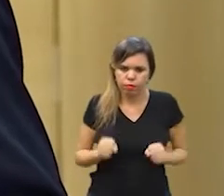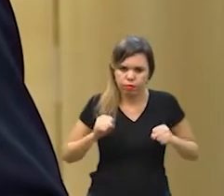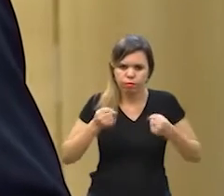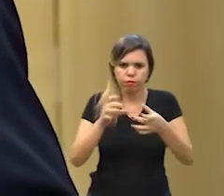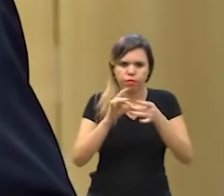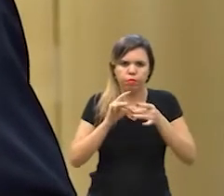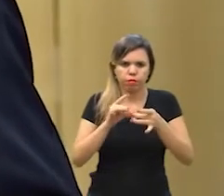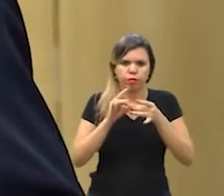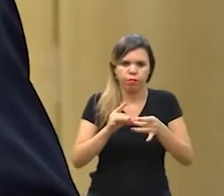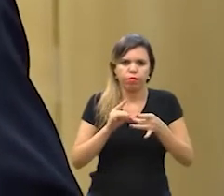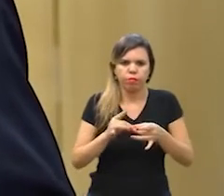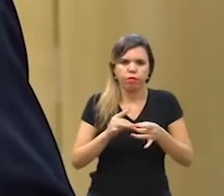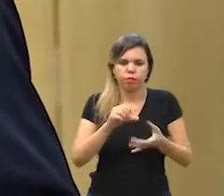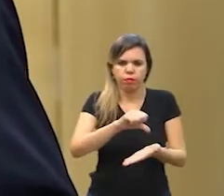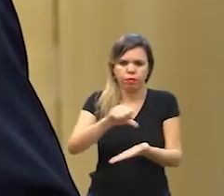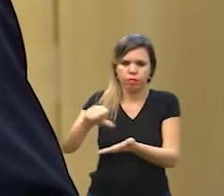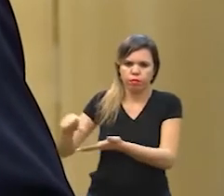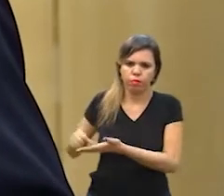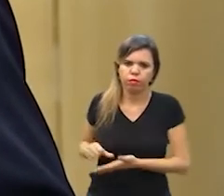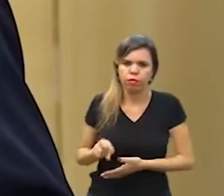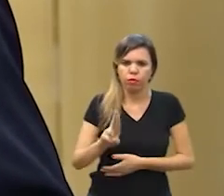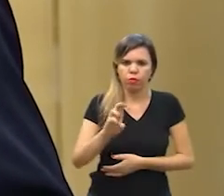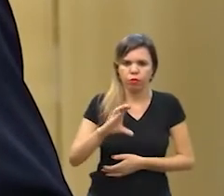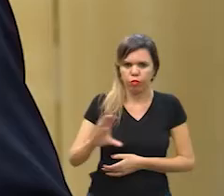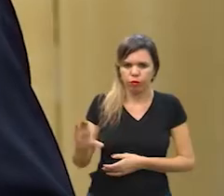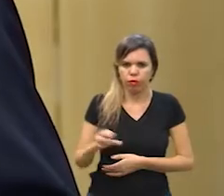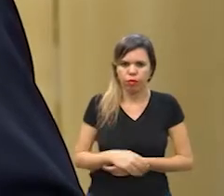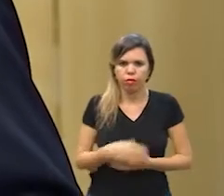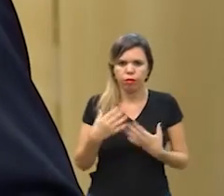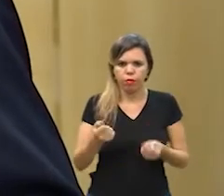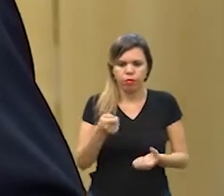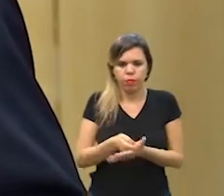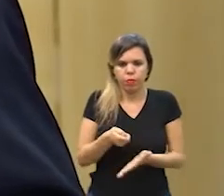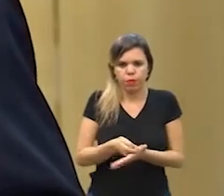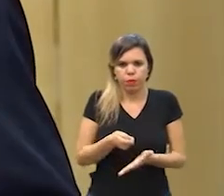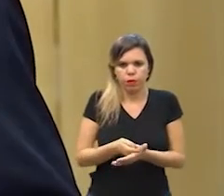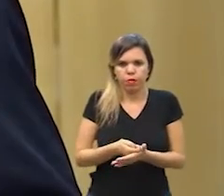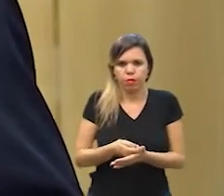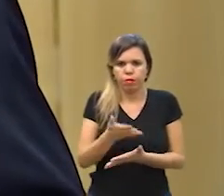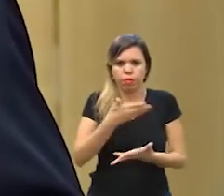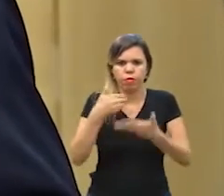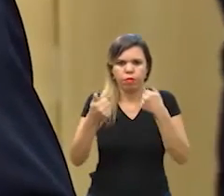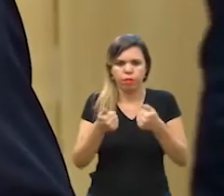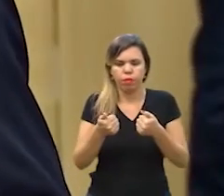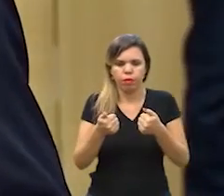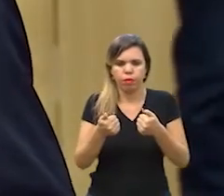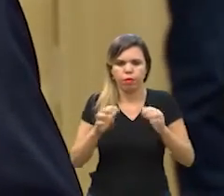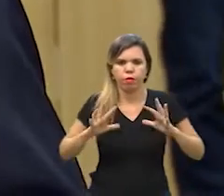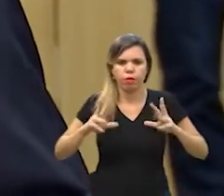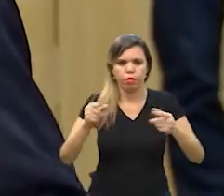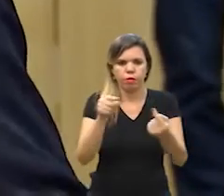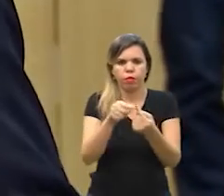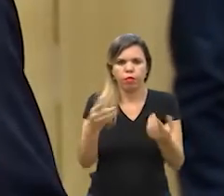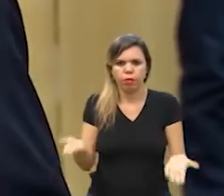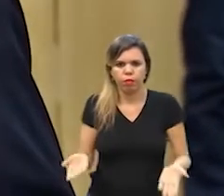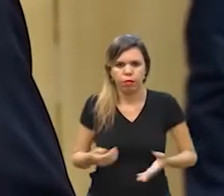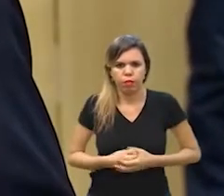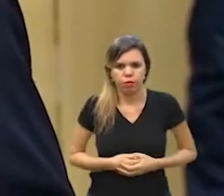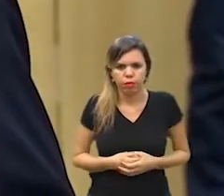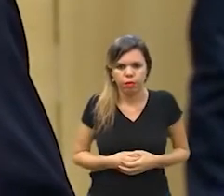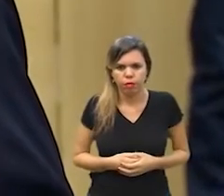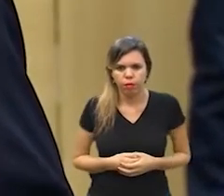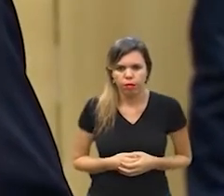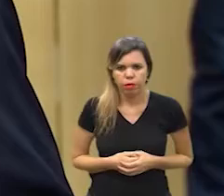Mas vamos fortalecer cada vez mais a nossa região metropolitana e vamos exigir melhorias em todos os